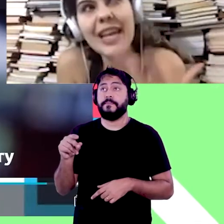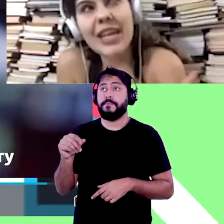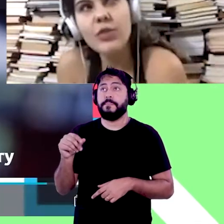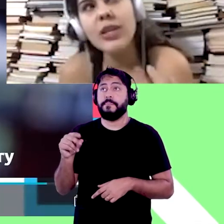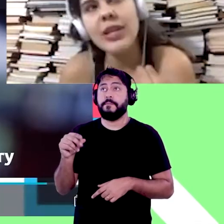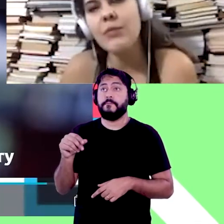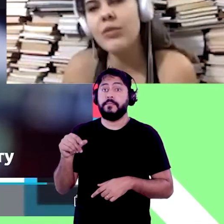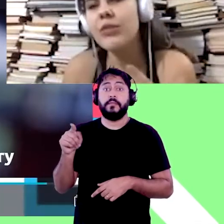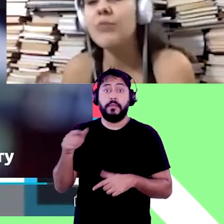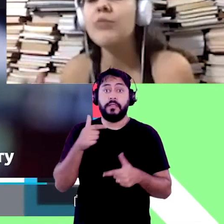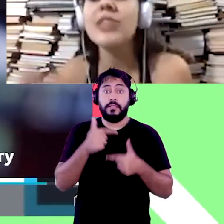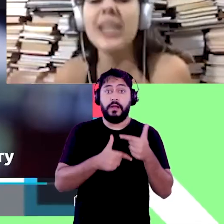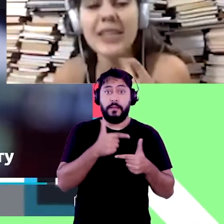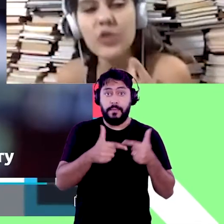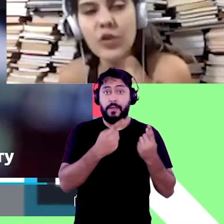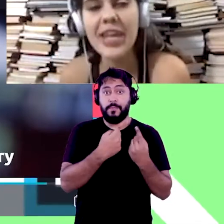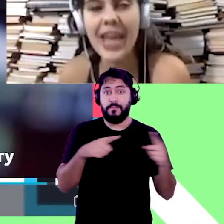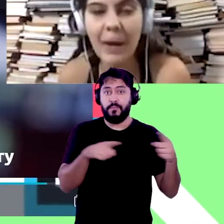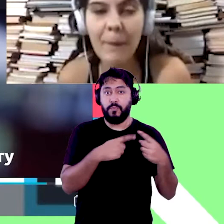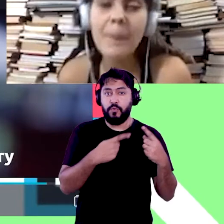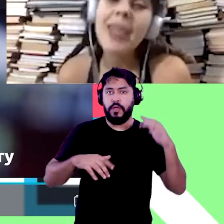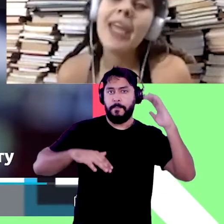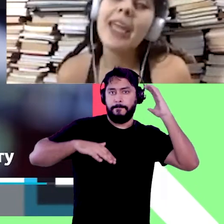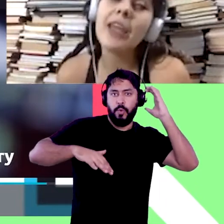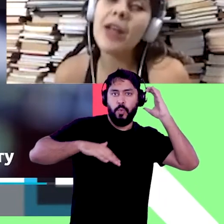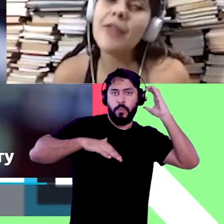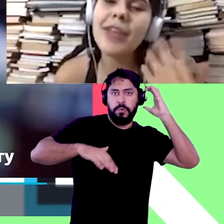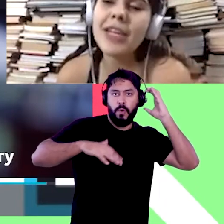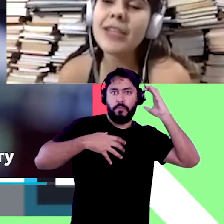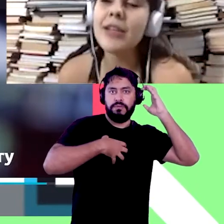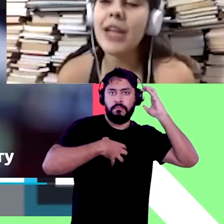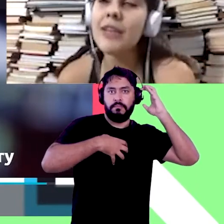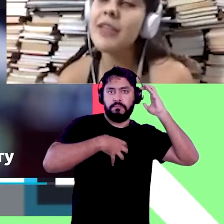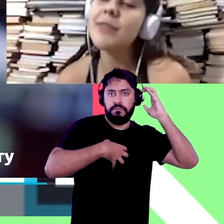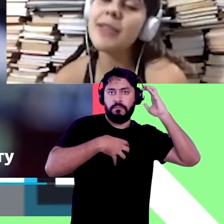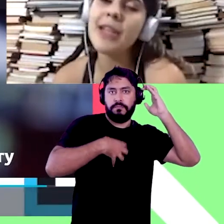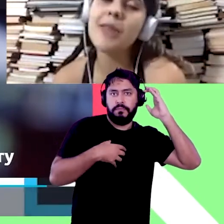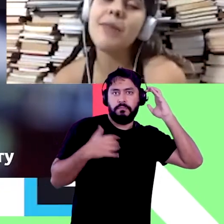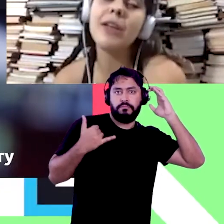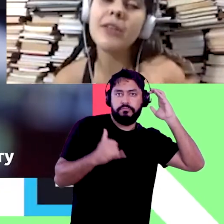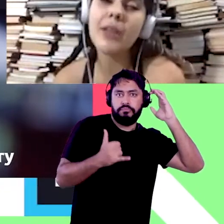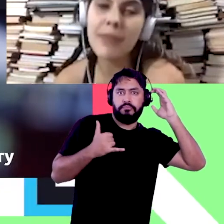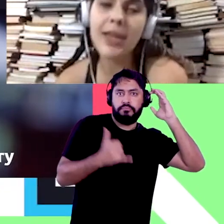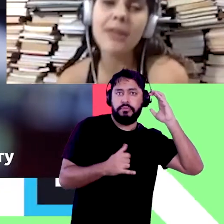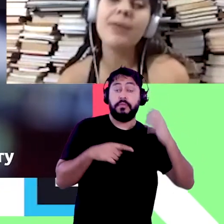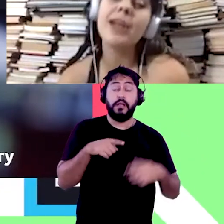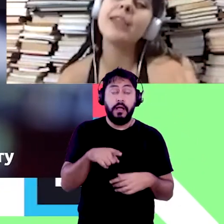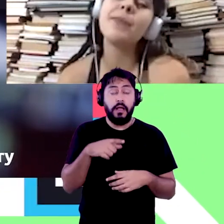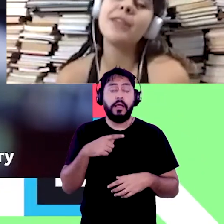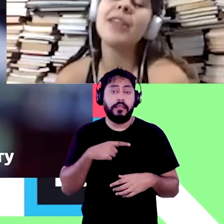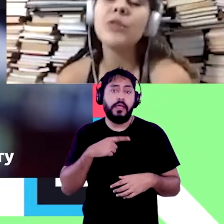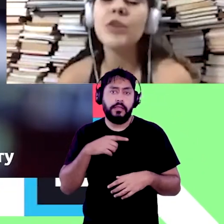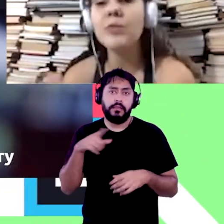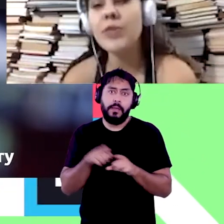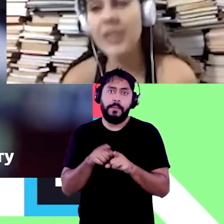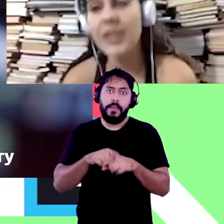música eletrônica, muito música sensorial. Então, ela vem trazendo cada vez mais elementos também para as apresentações musicais